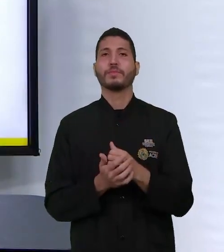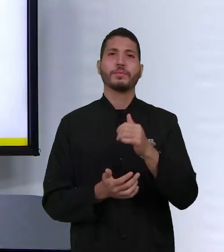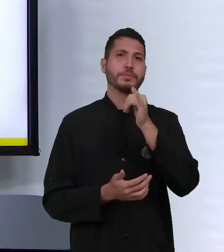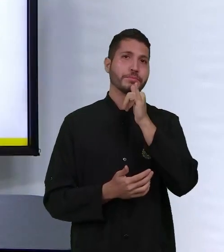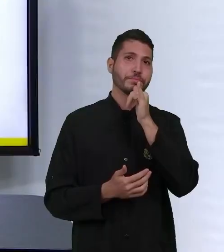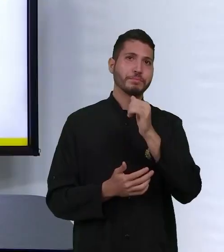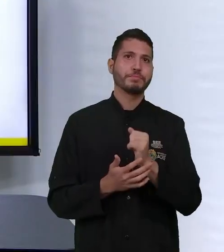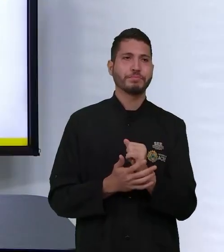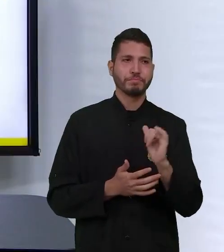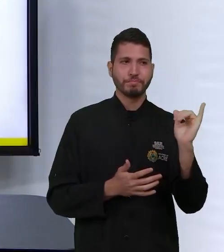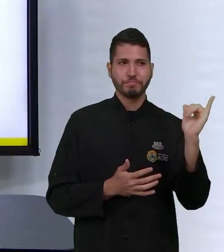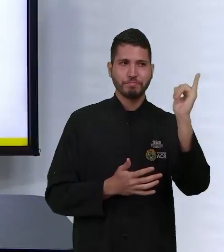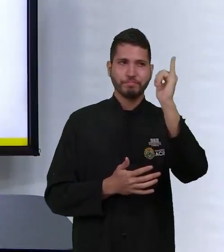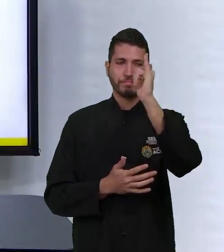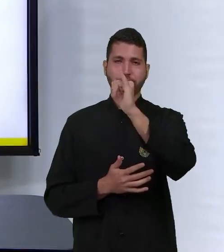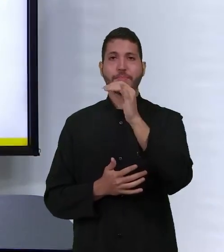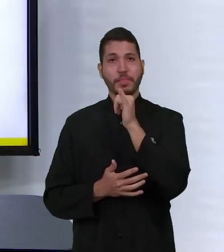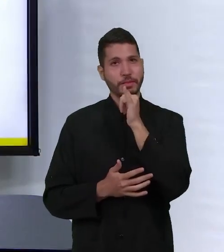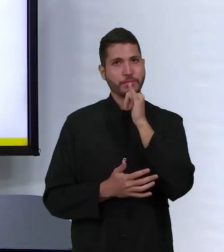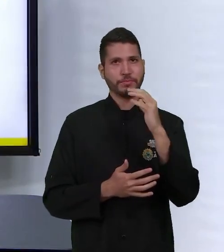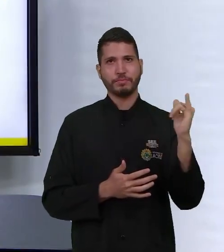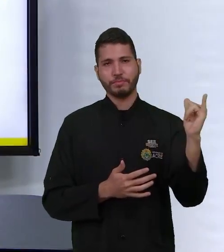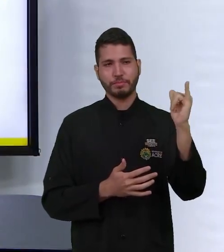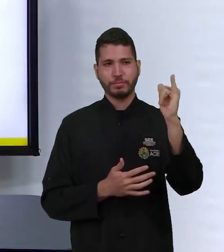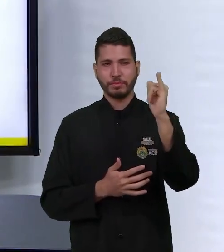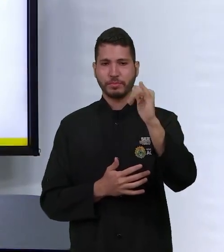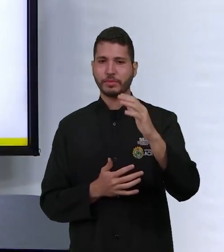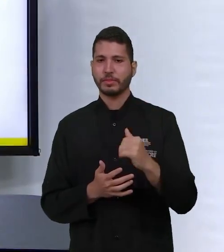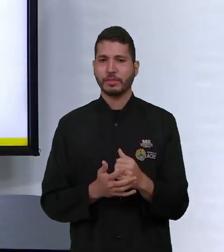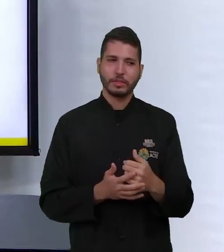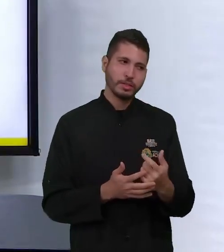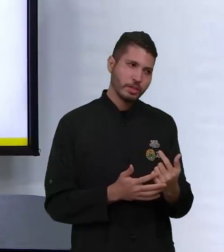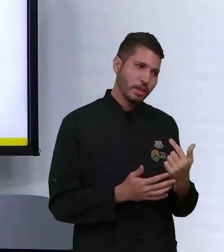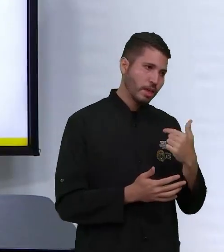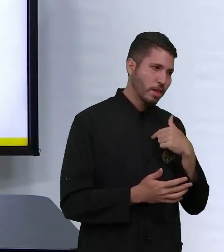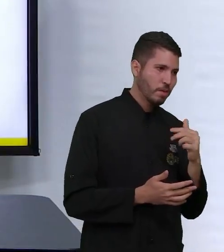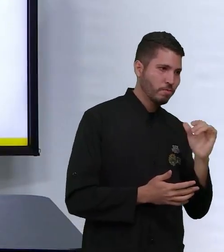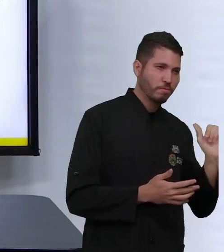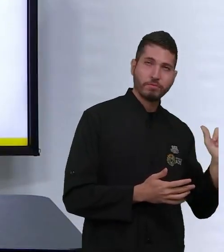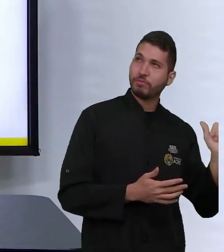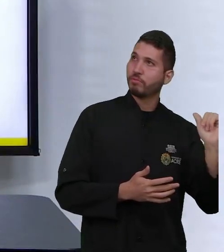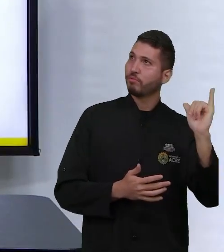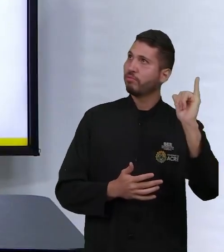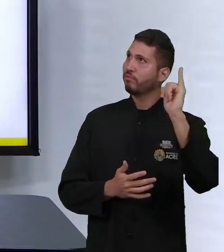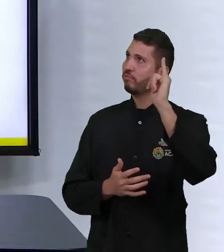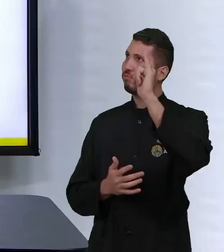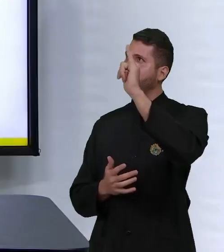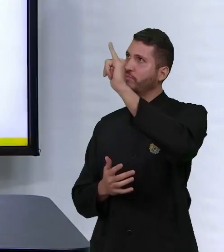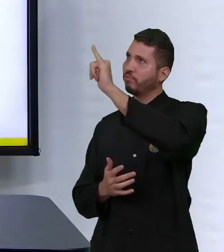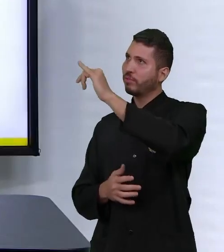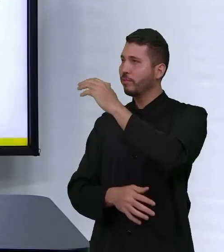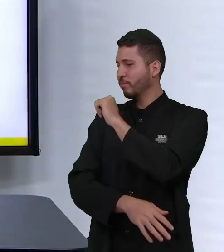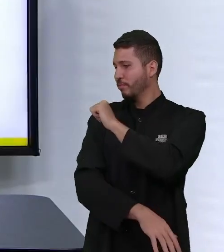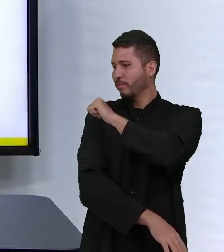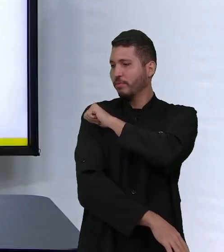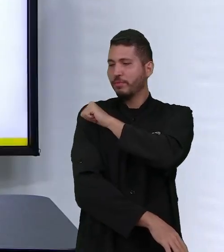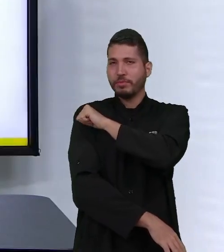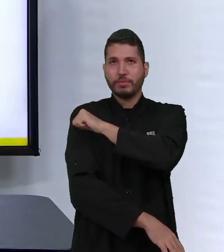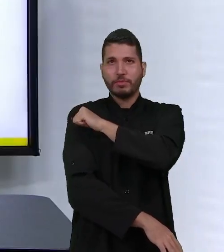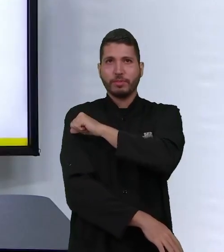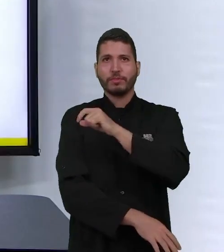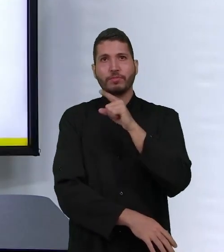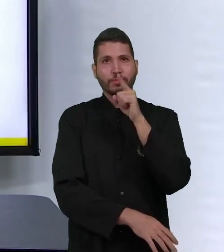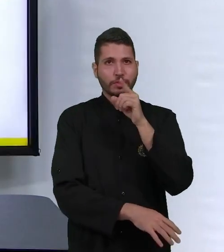Um avião, quando alguém viaja, casa dos pais, de férias, vai no Rio de Janeiro, São Paulo, no Nordeste, quando você entra